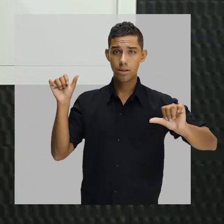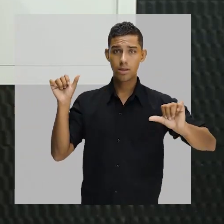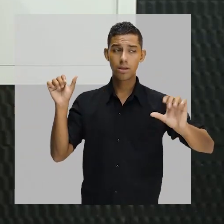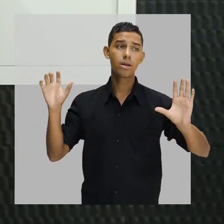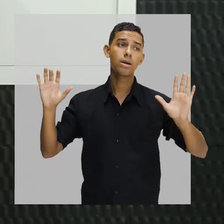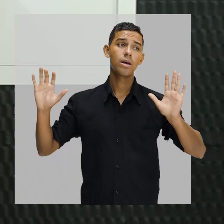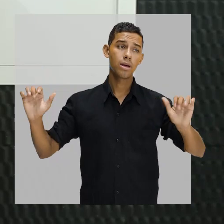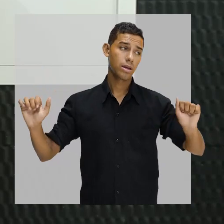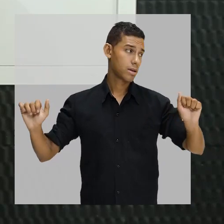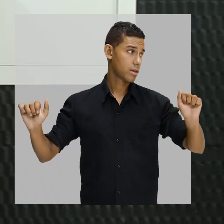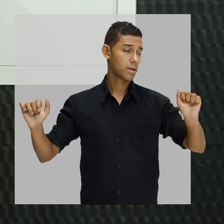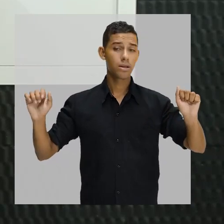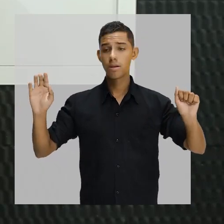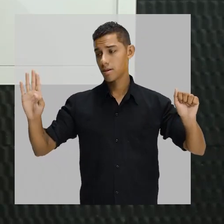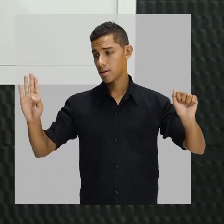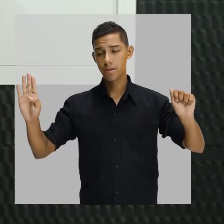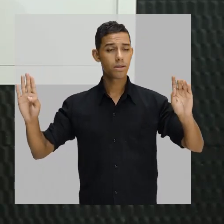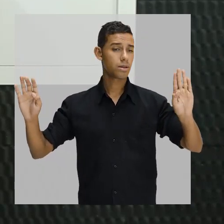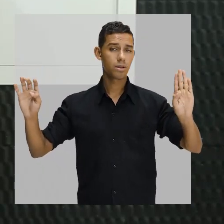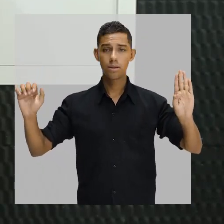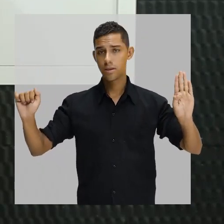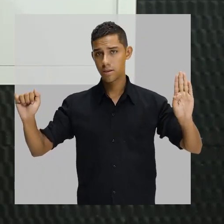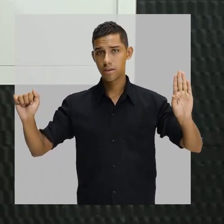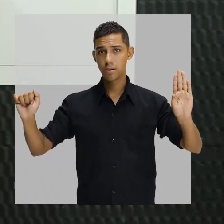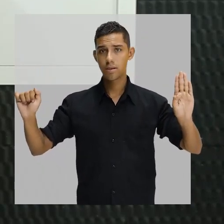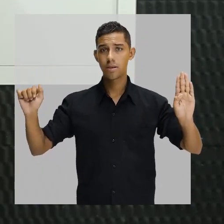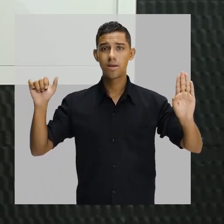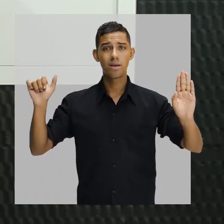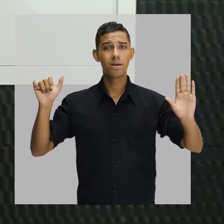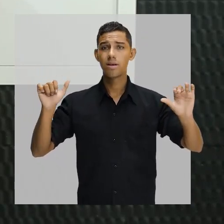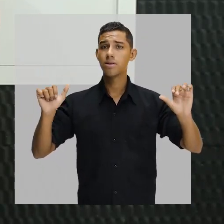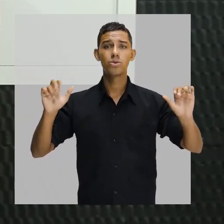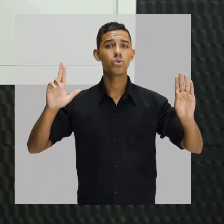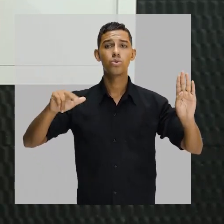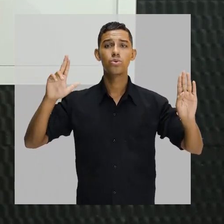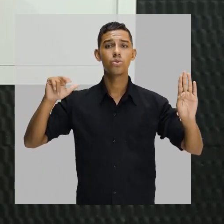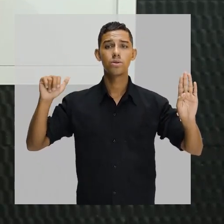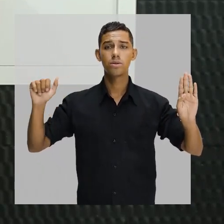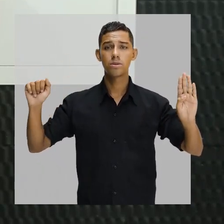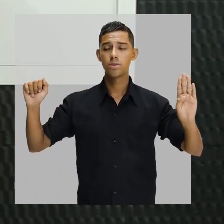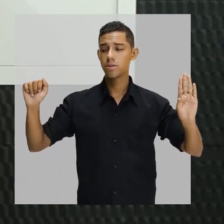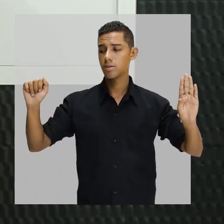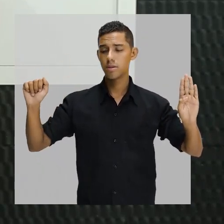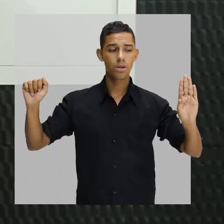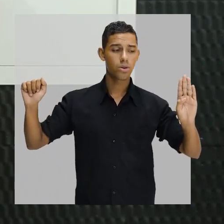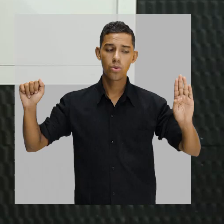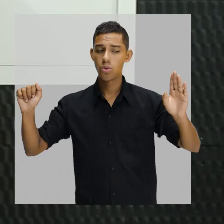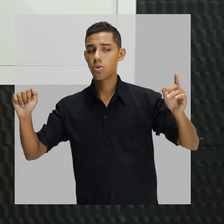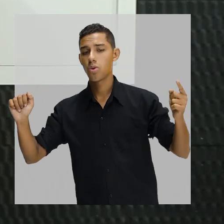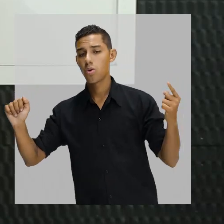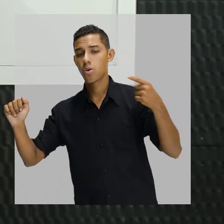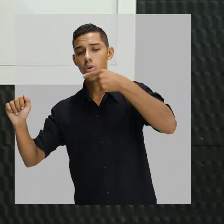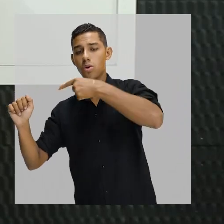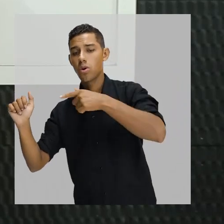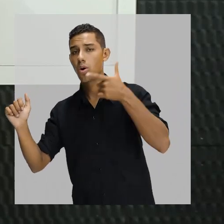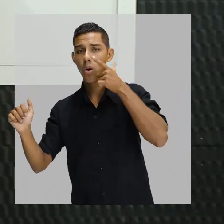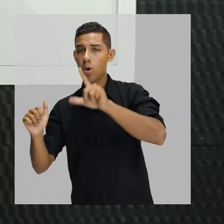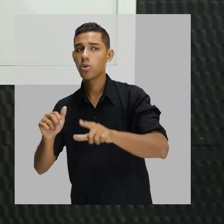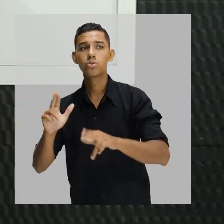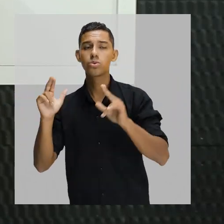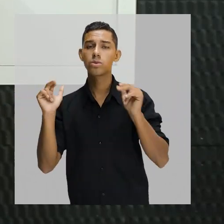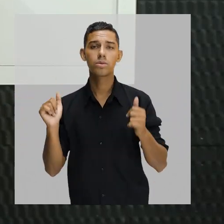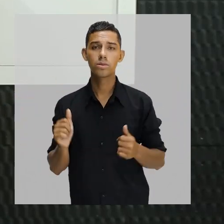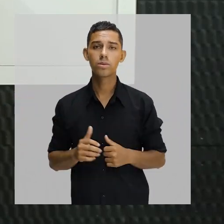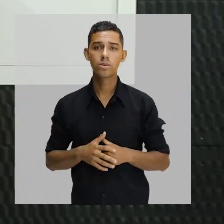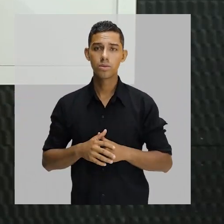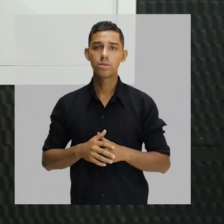A velocidade A, como é maior do que a de B, então o corpo B ele nunca alcançaria o corpo A. Certo? Porque o da frente sempre